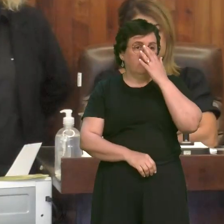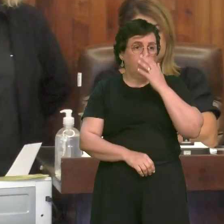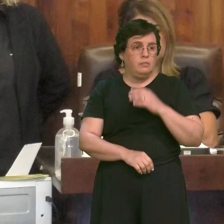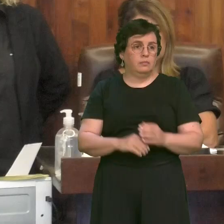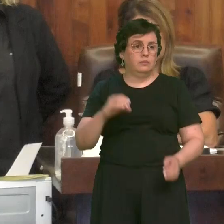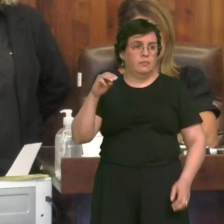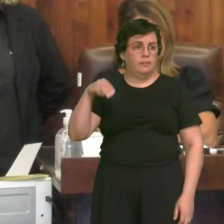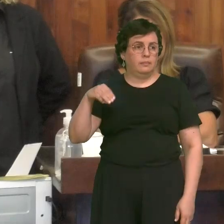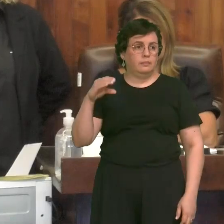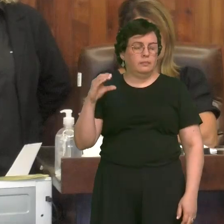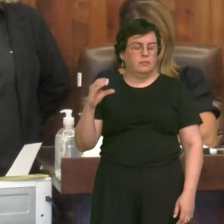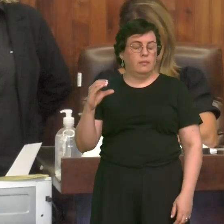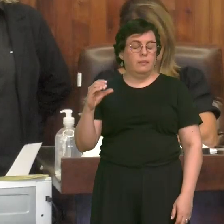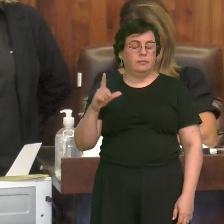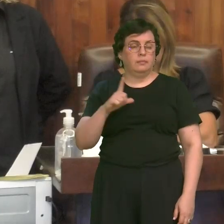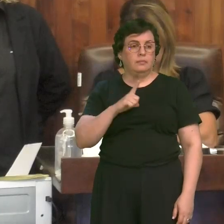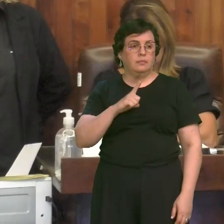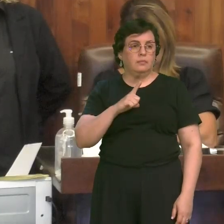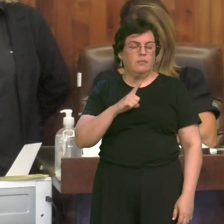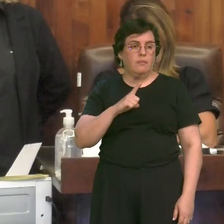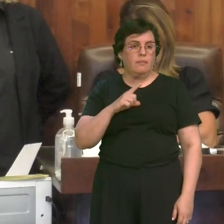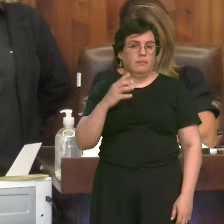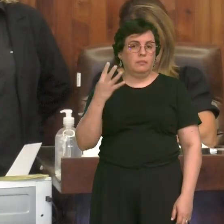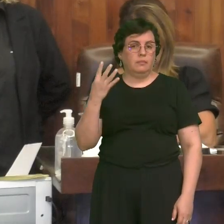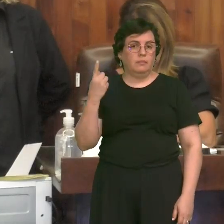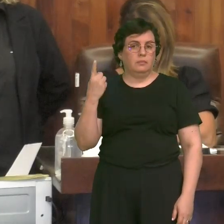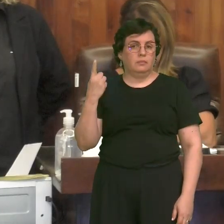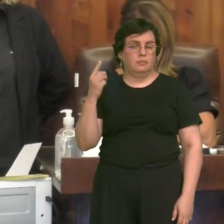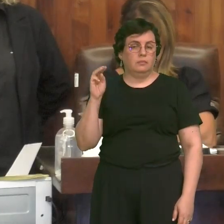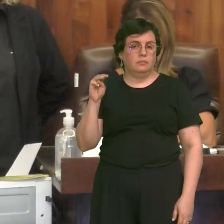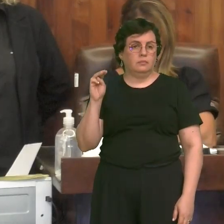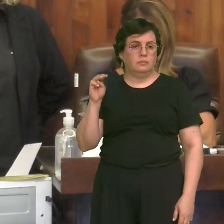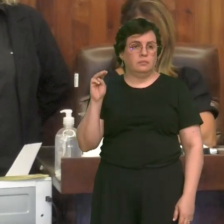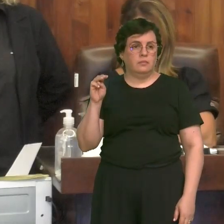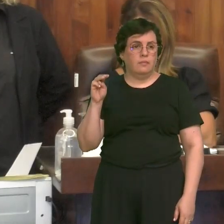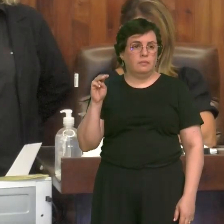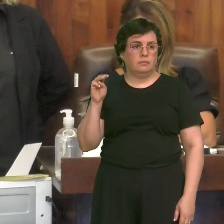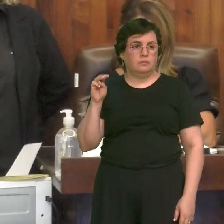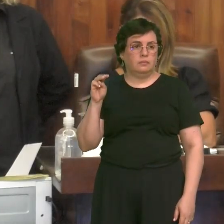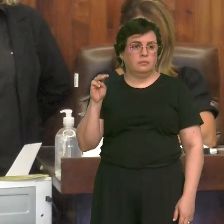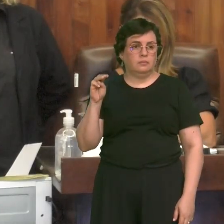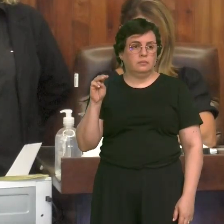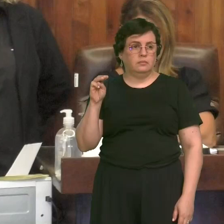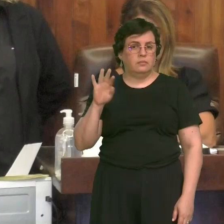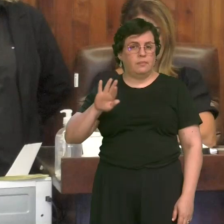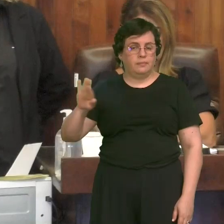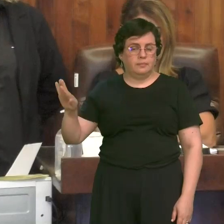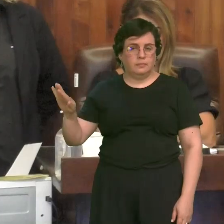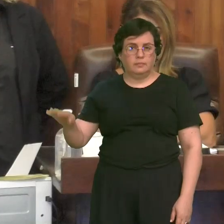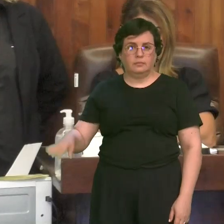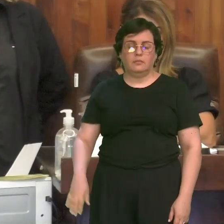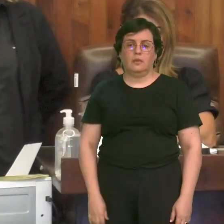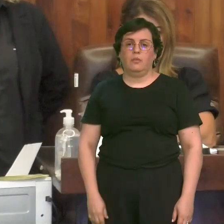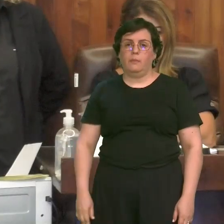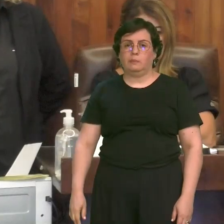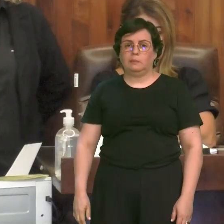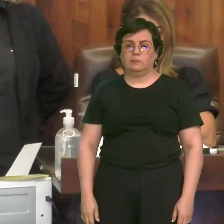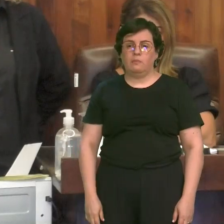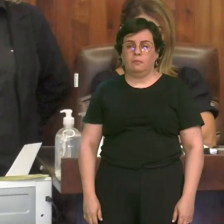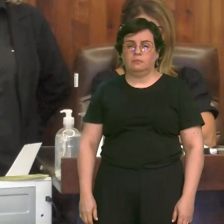Vereador Custódio Vereador Marcos Custódio dispõe de 41 minutos na reserva de tempo declinou